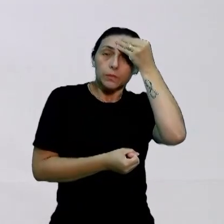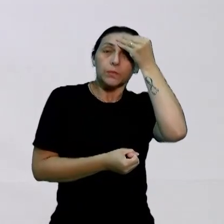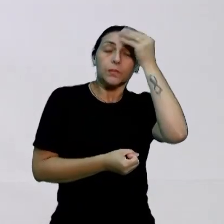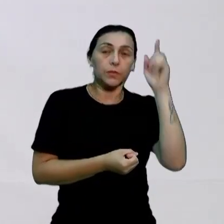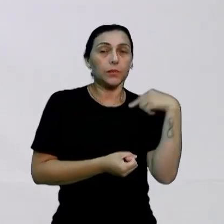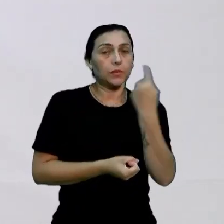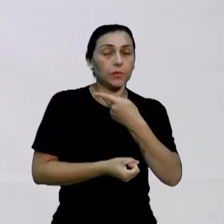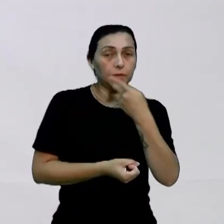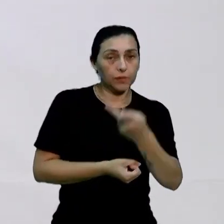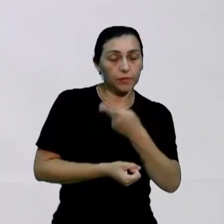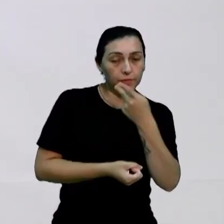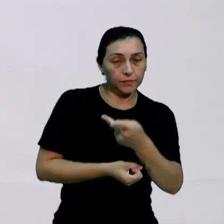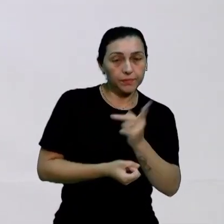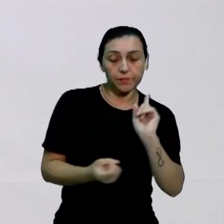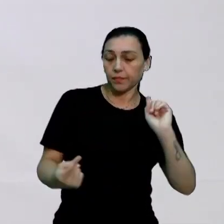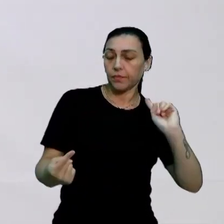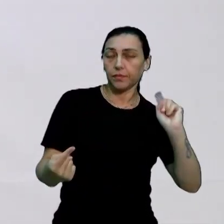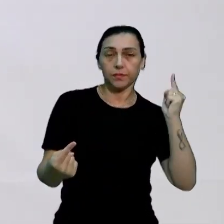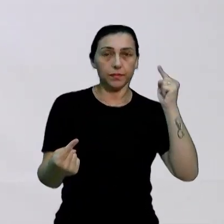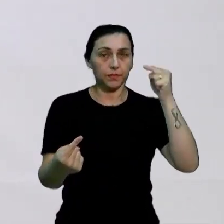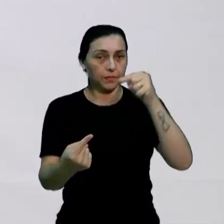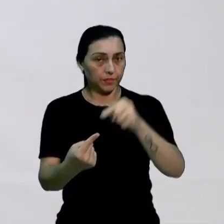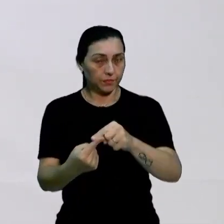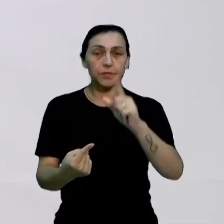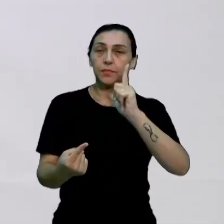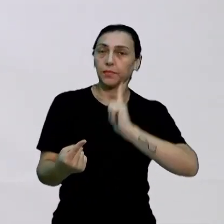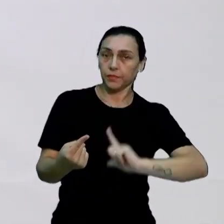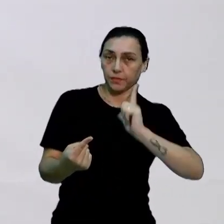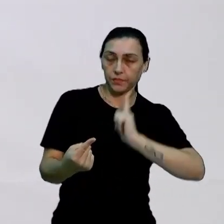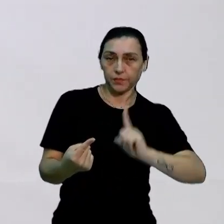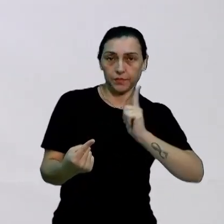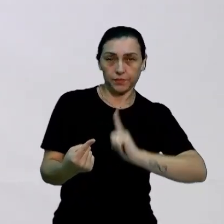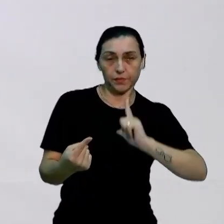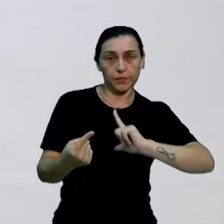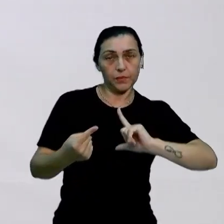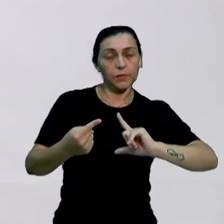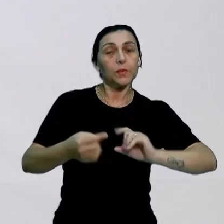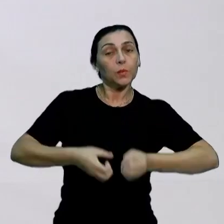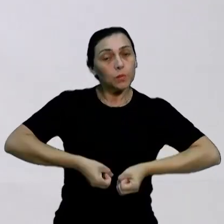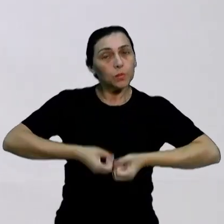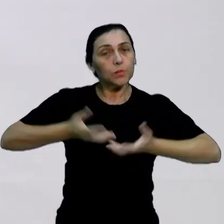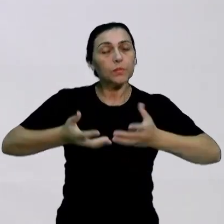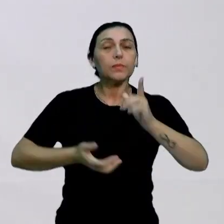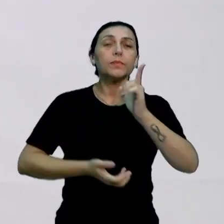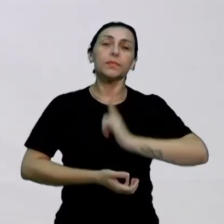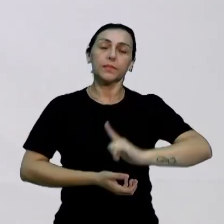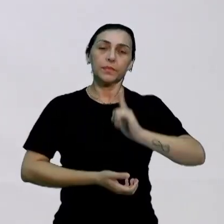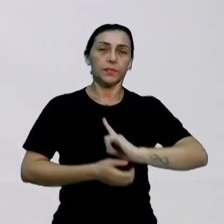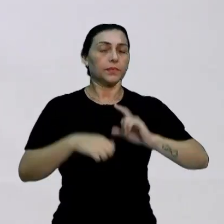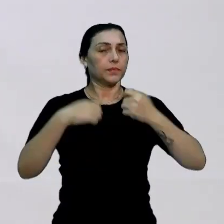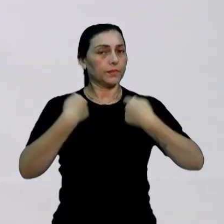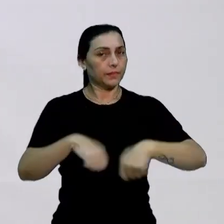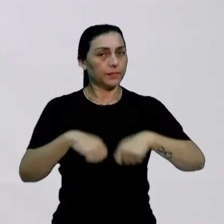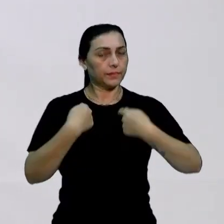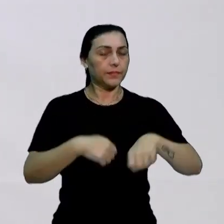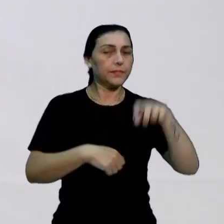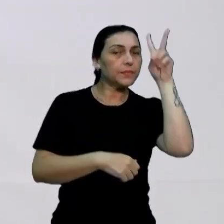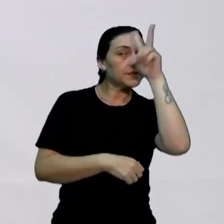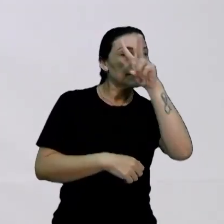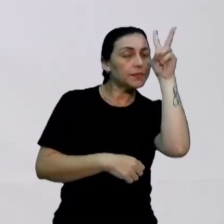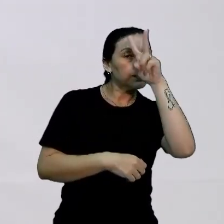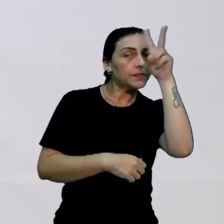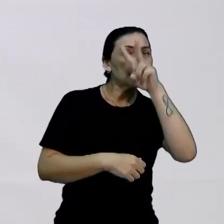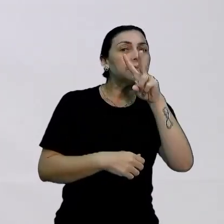nós falamos de quinhentismo, de uma literatura, de uma manifestação literária, em que a gente precisa lembrar